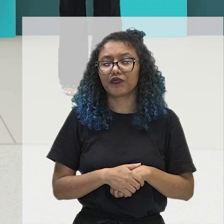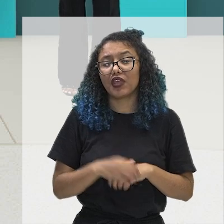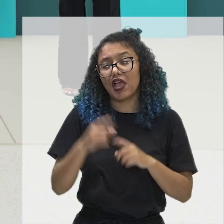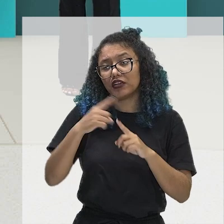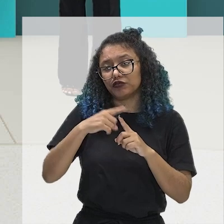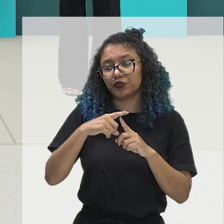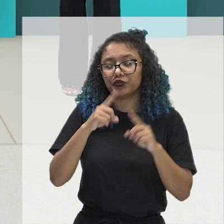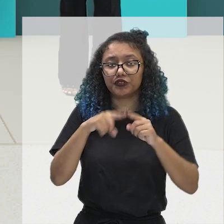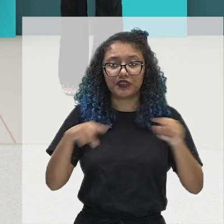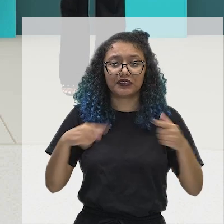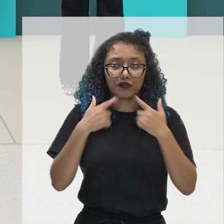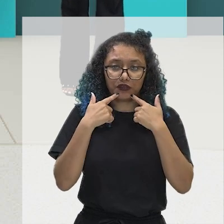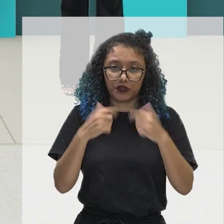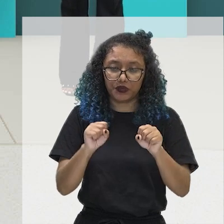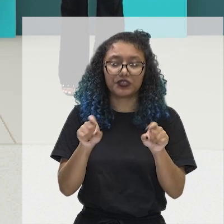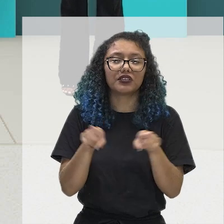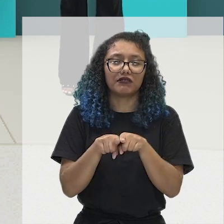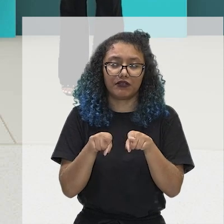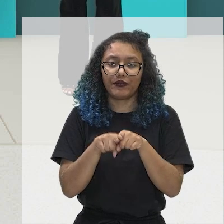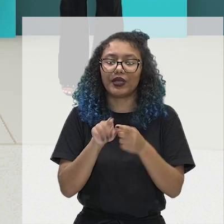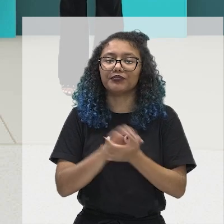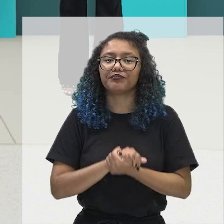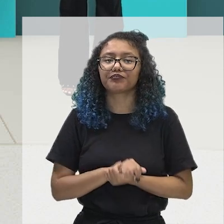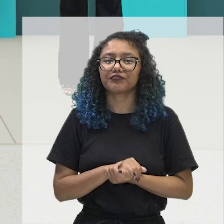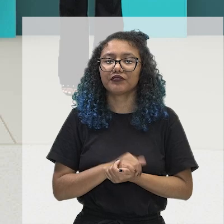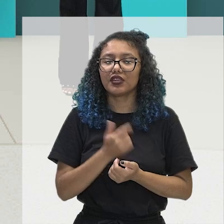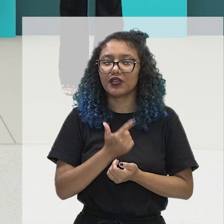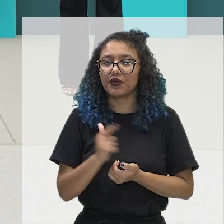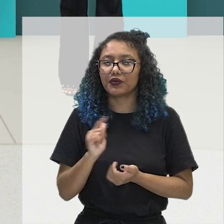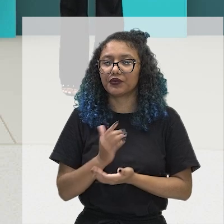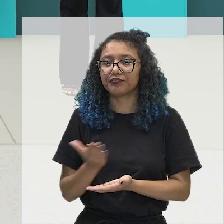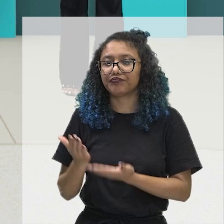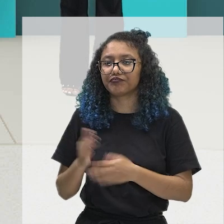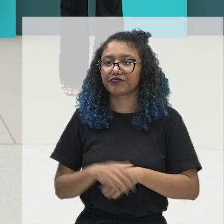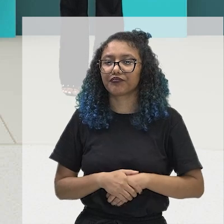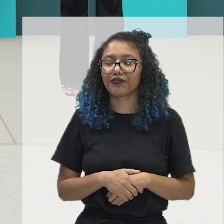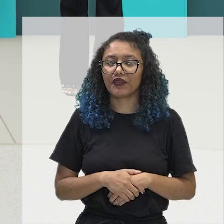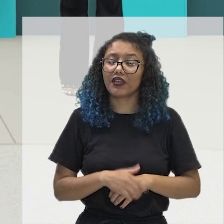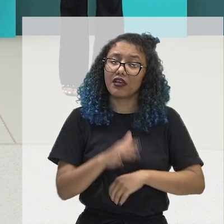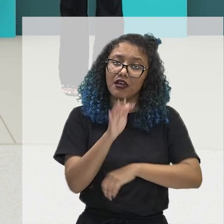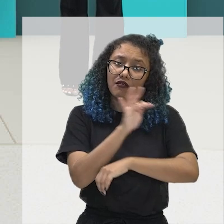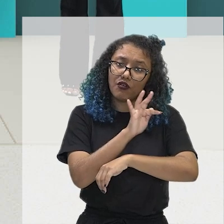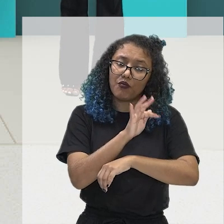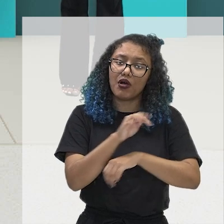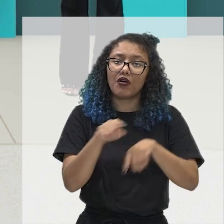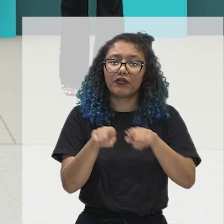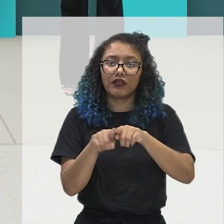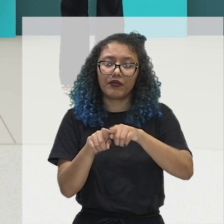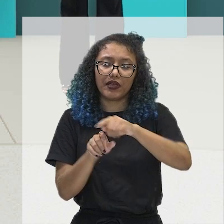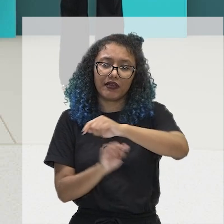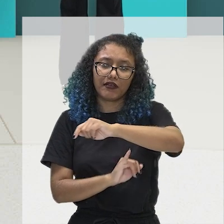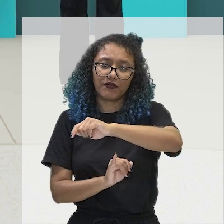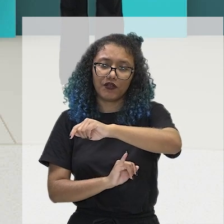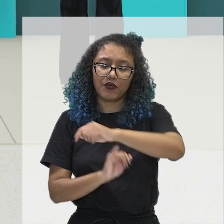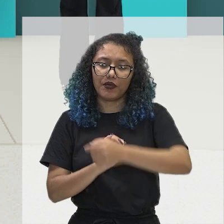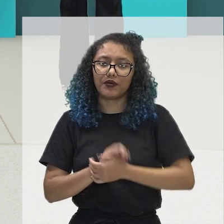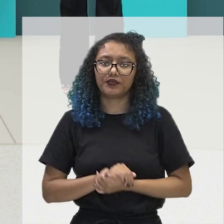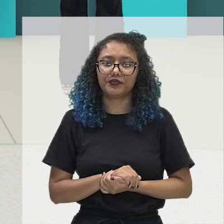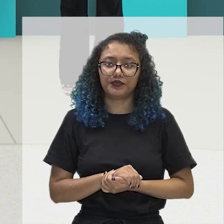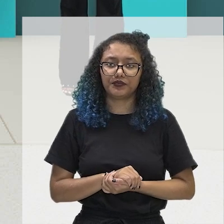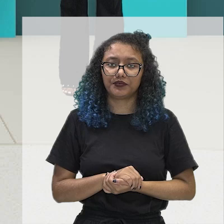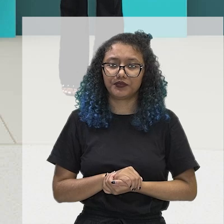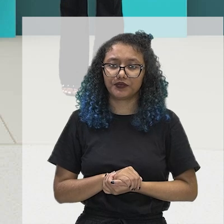tipo de variação linguística. E também temos aqui a variação formal e informal.